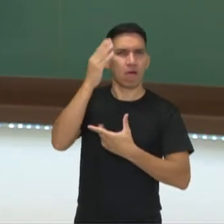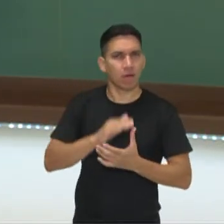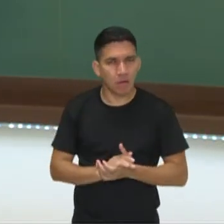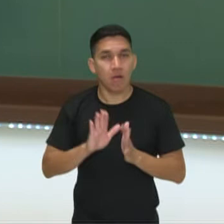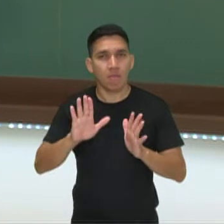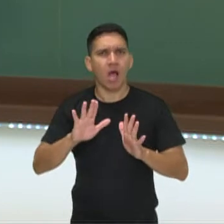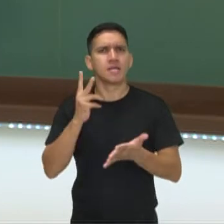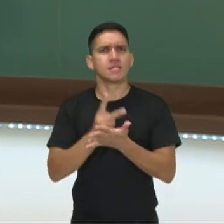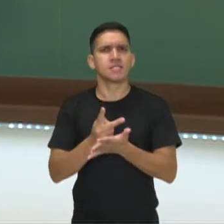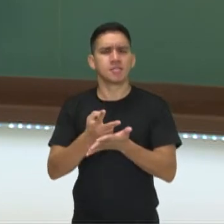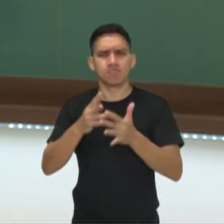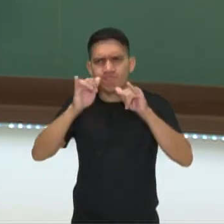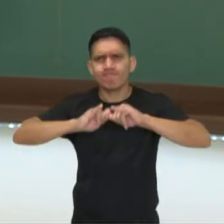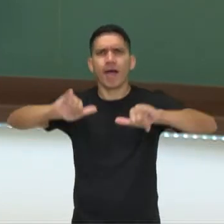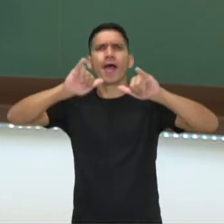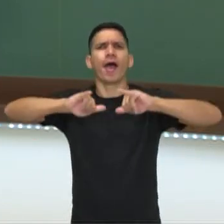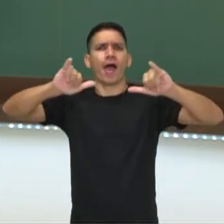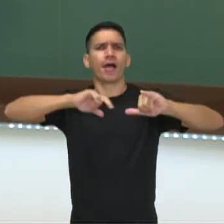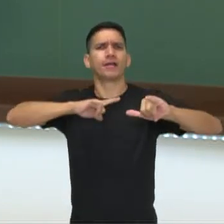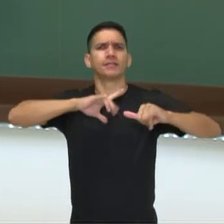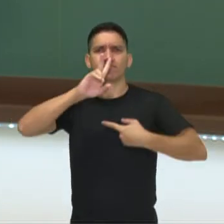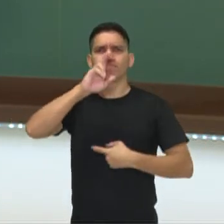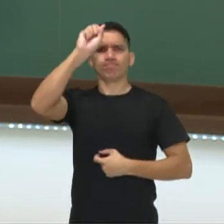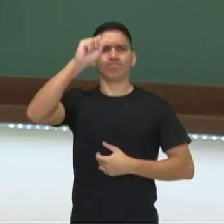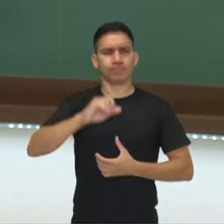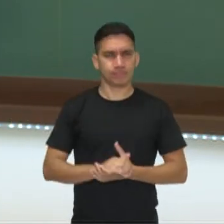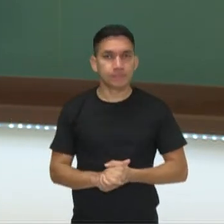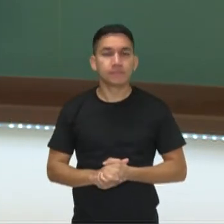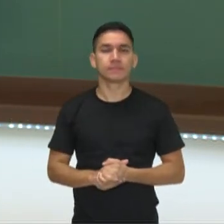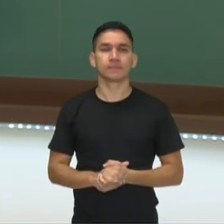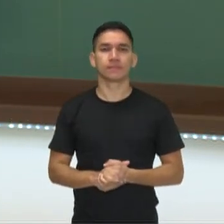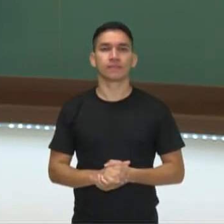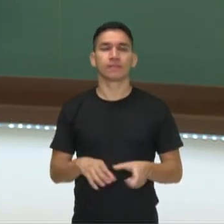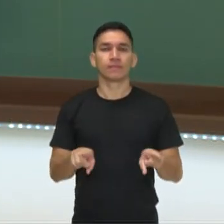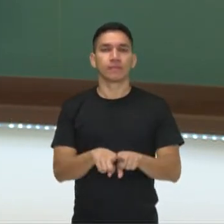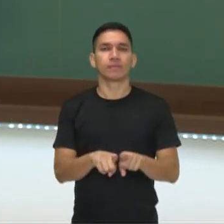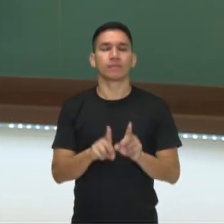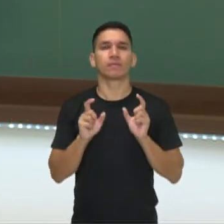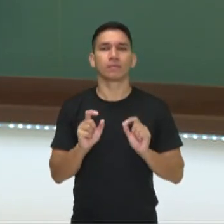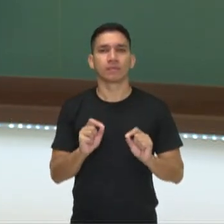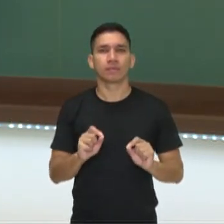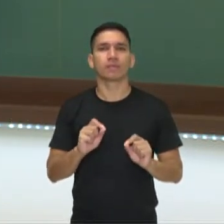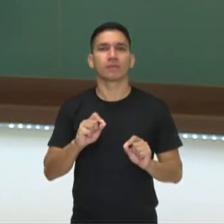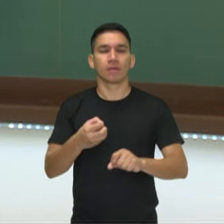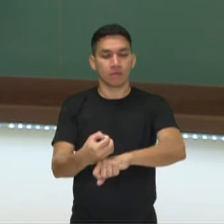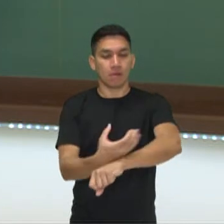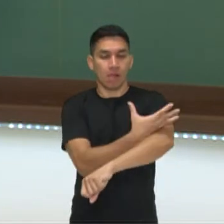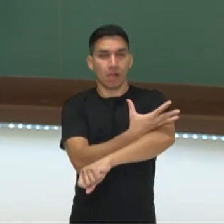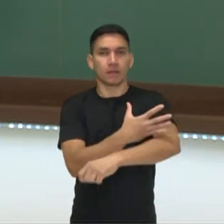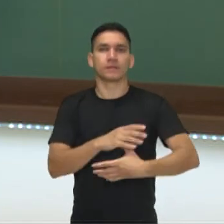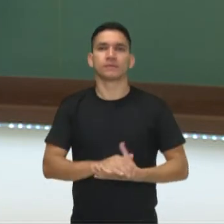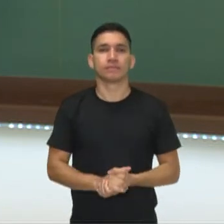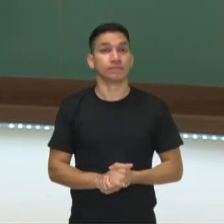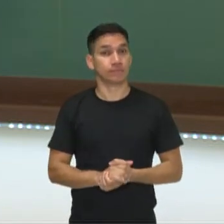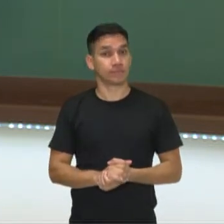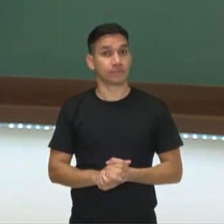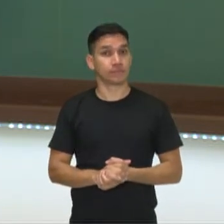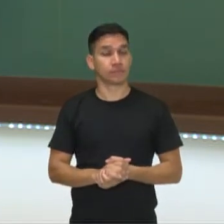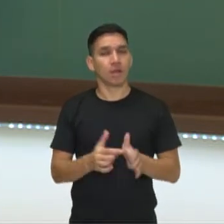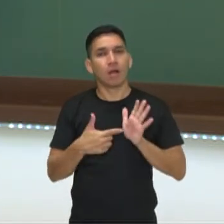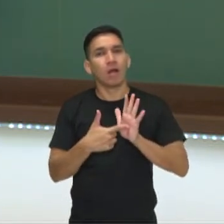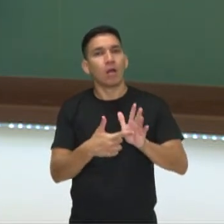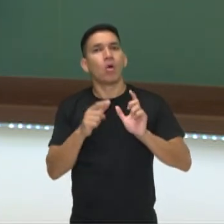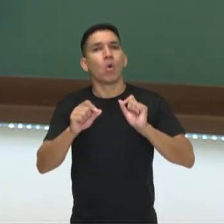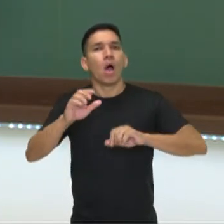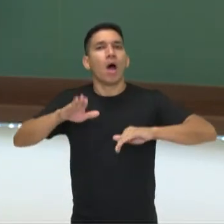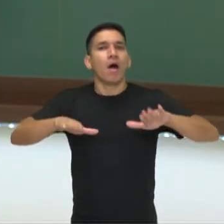com veemência, com uma certa potência, com uma certa emoção, ele acaba, às